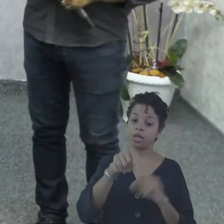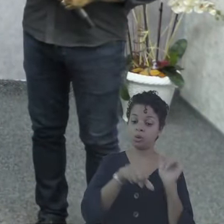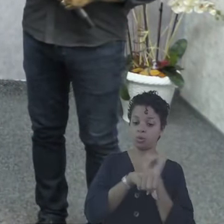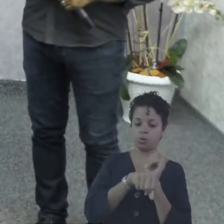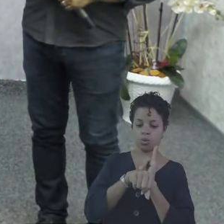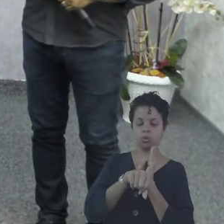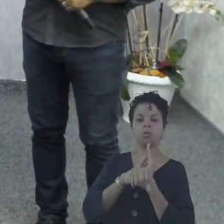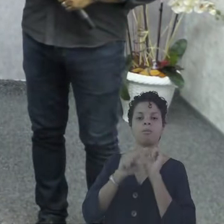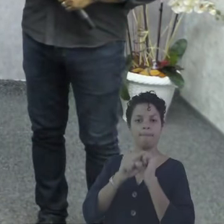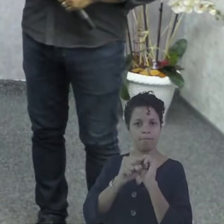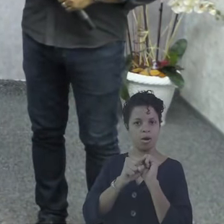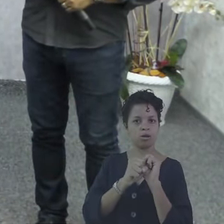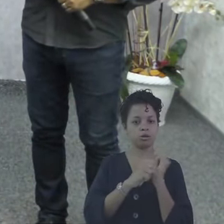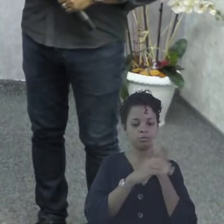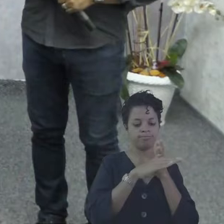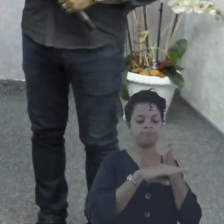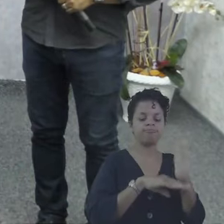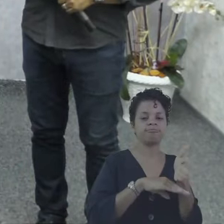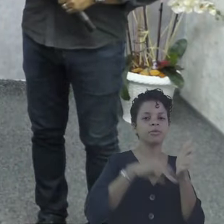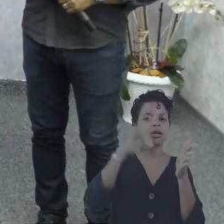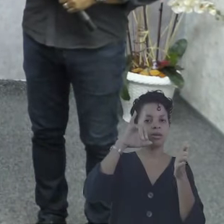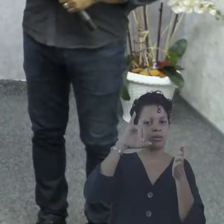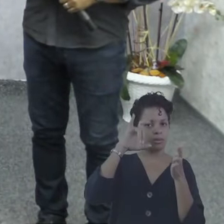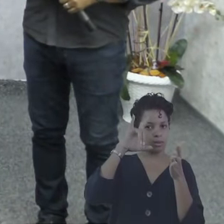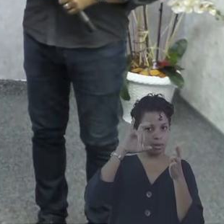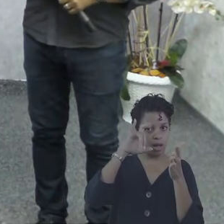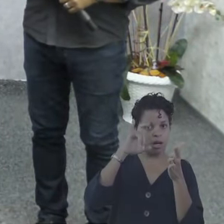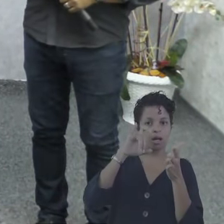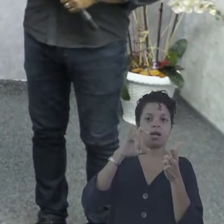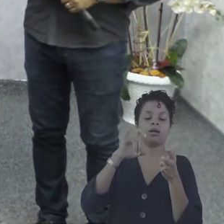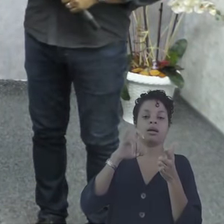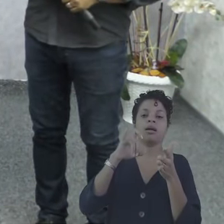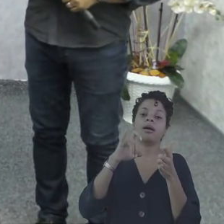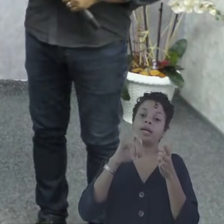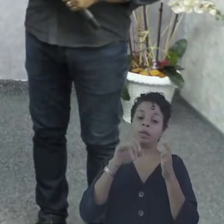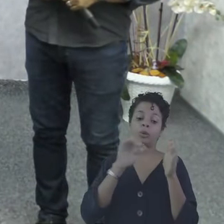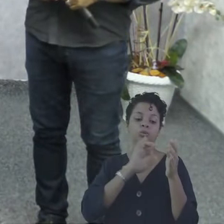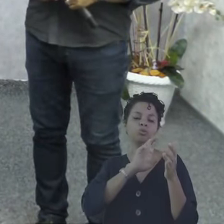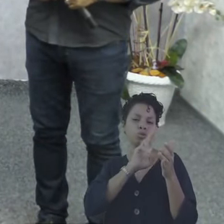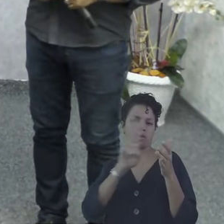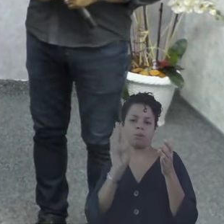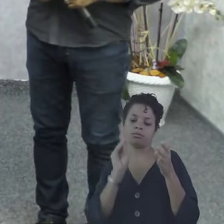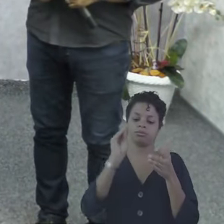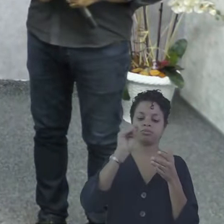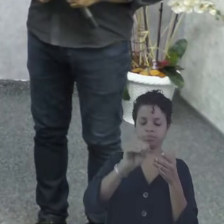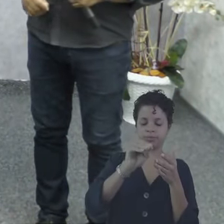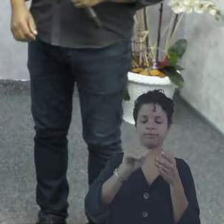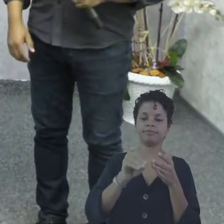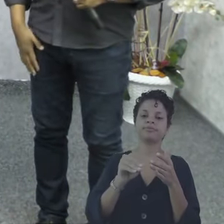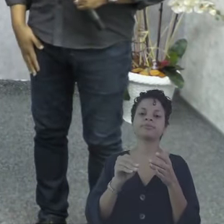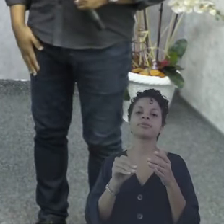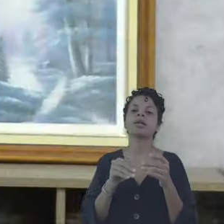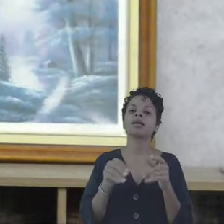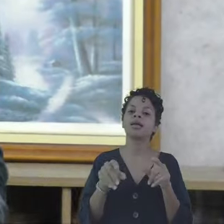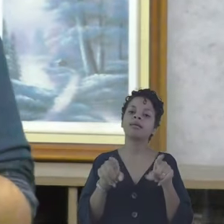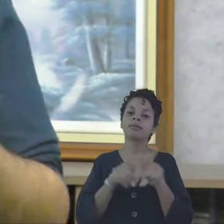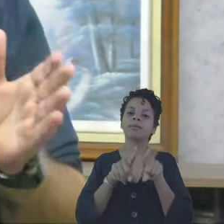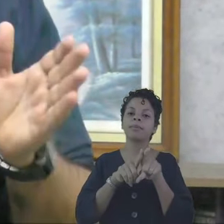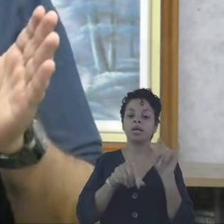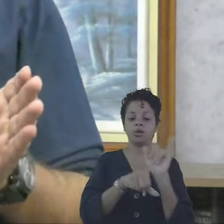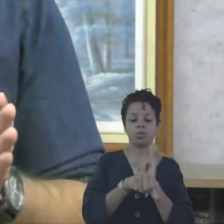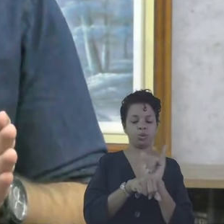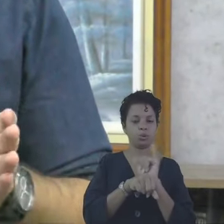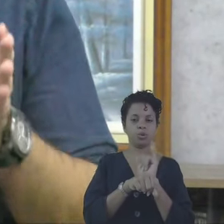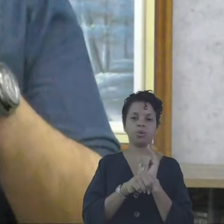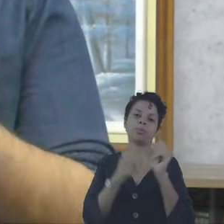de acabar a live, pode entrar no nosso Instagram, arroba compasso4oficial, e o nosso canal do YouTube é